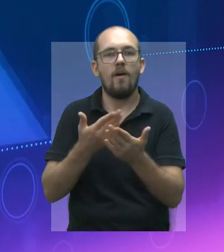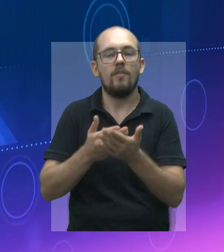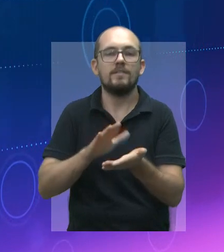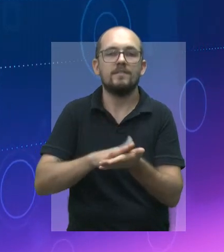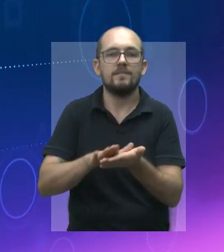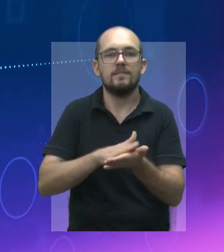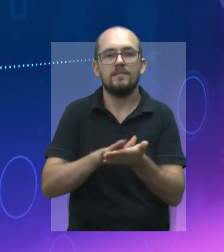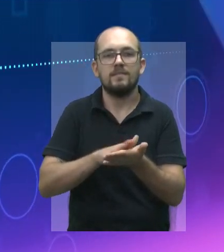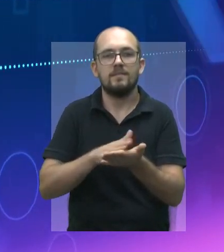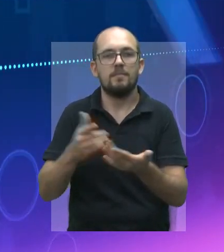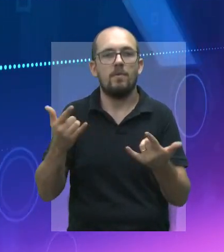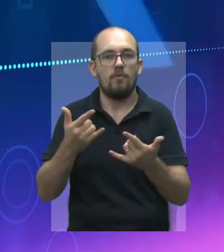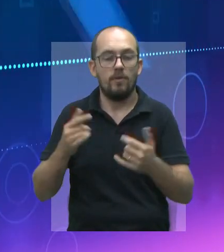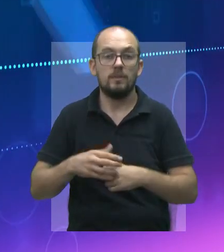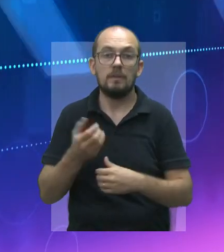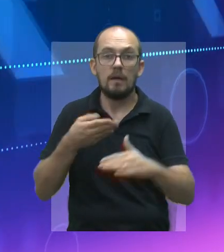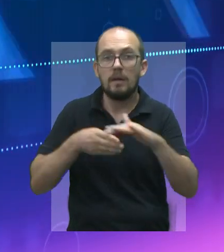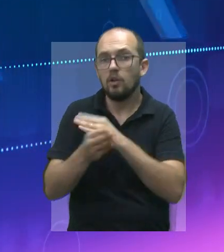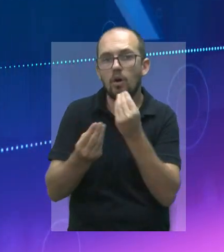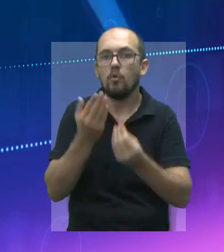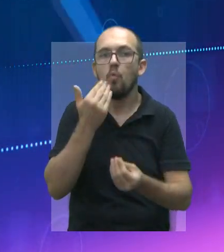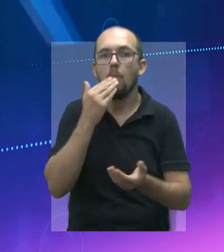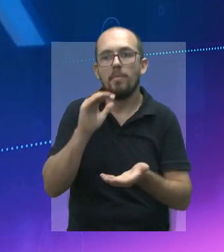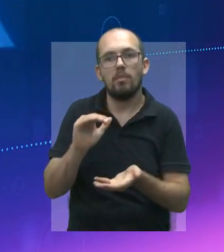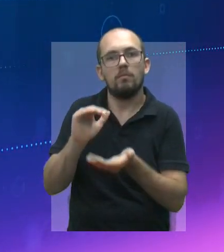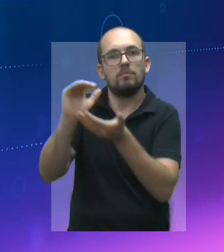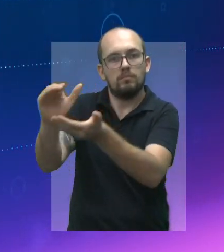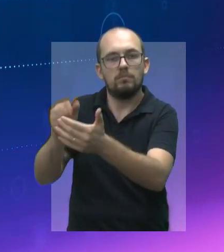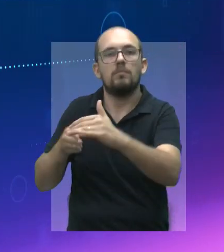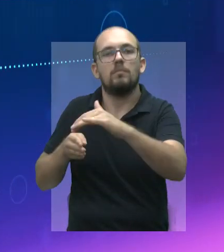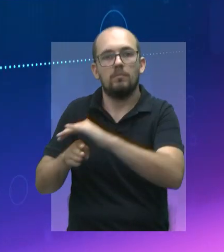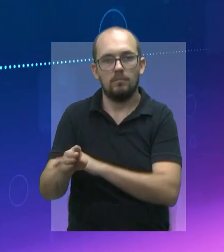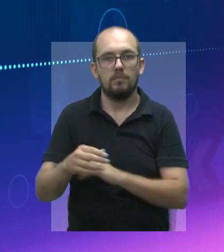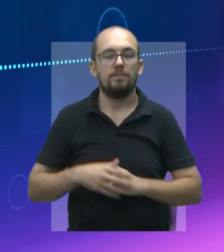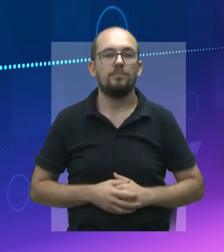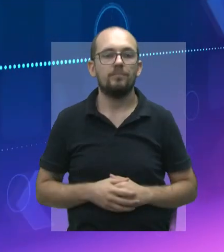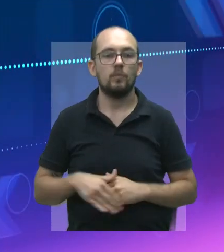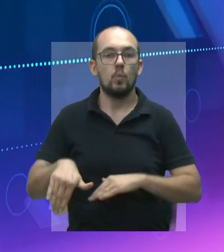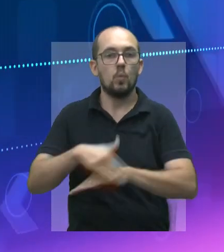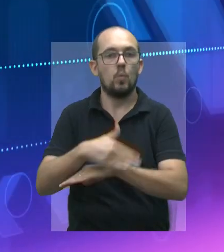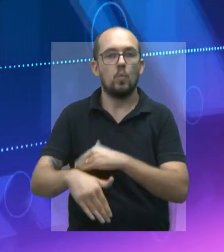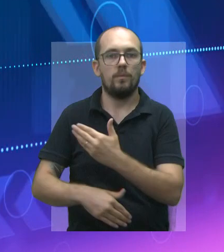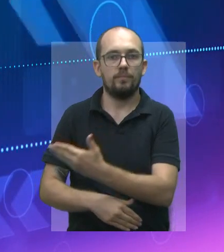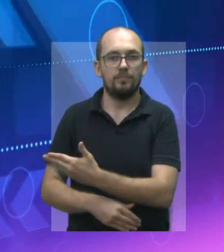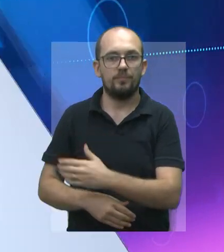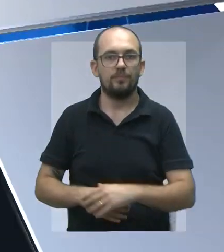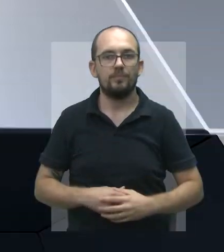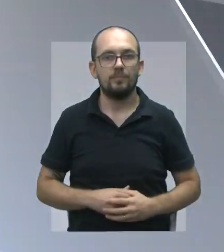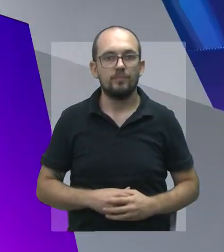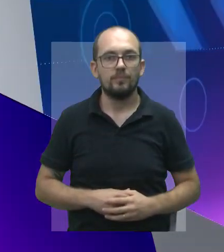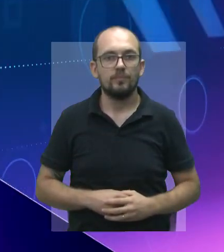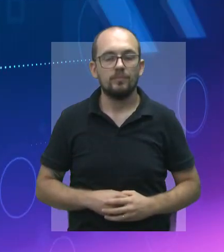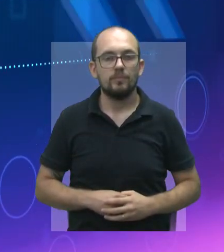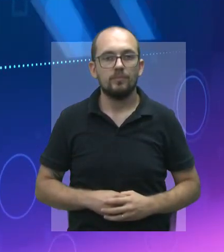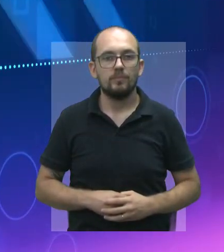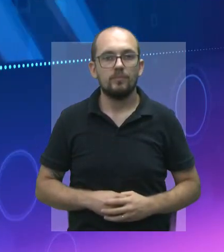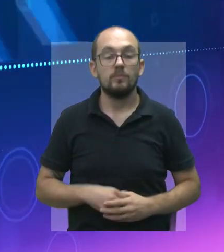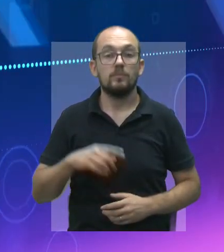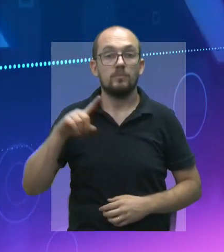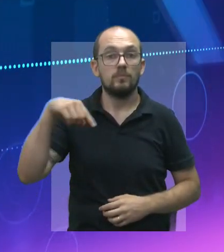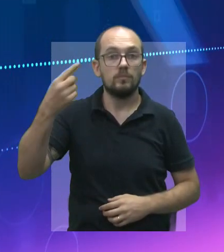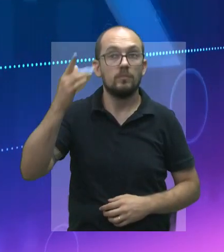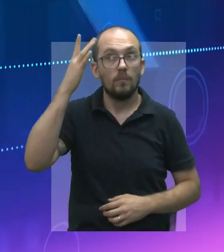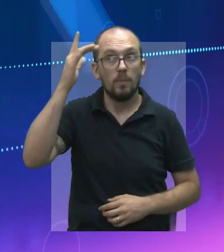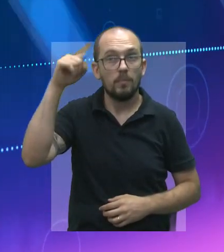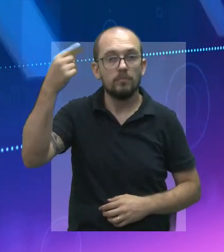é 1 quilo de alimento não perecível. O Aero fica na Rua Edgar Ferraz, número 58. No domingo,